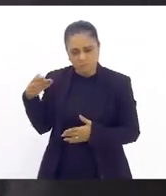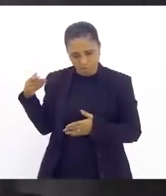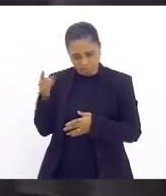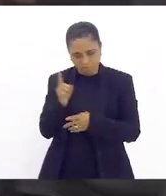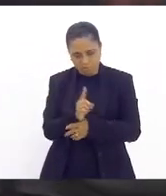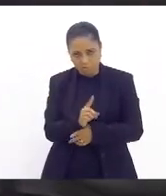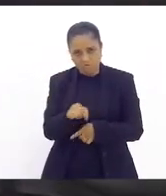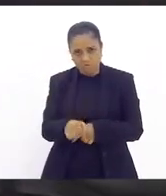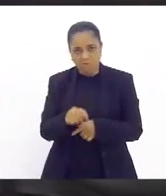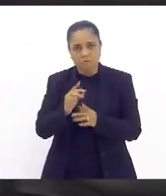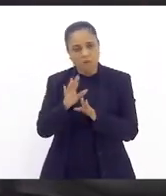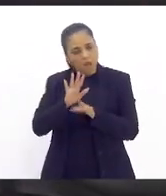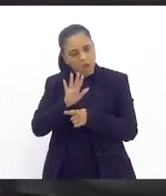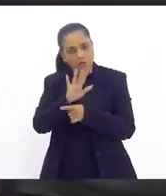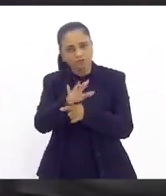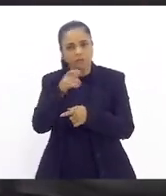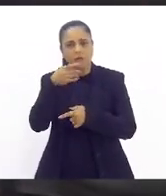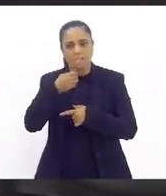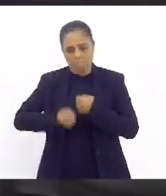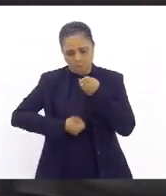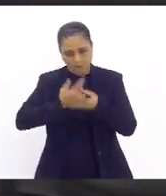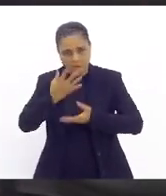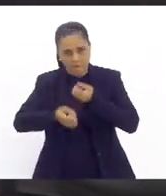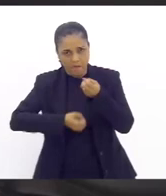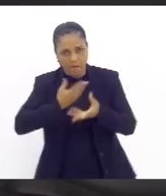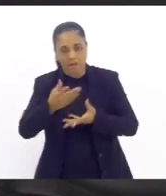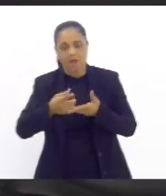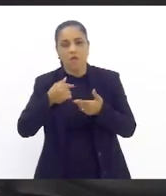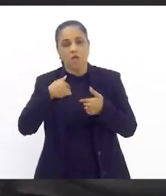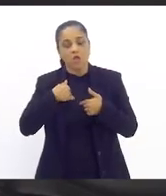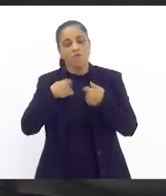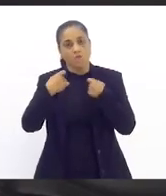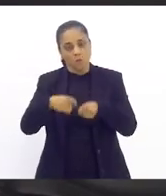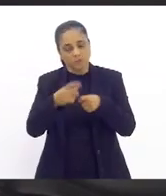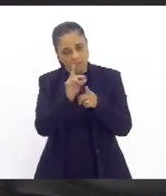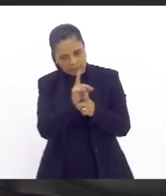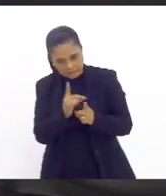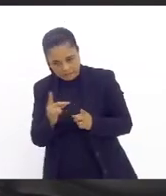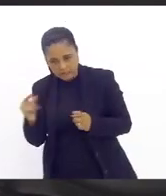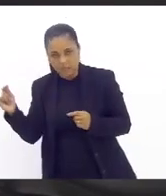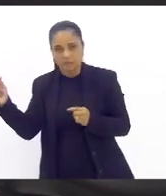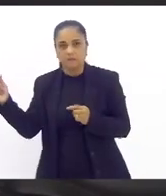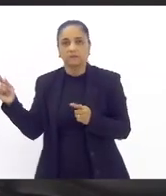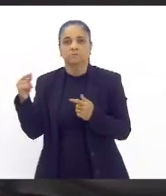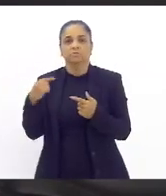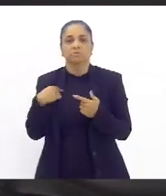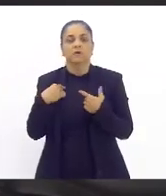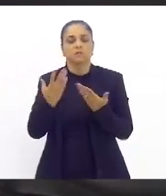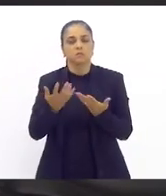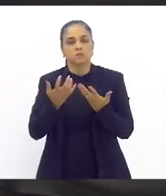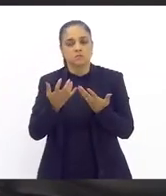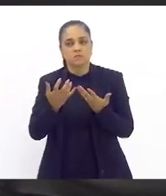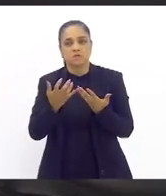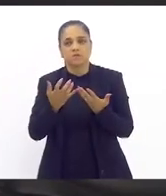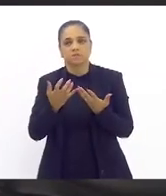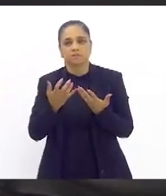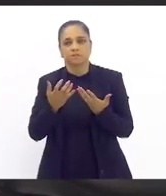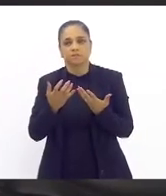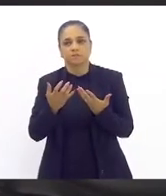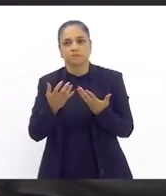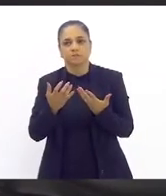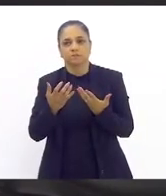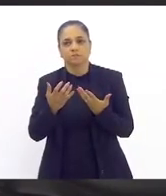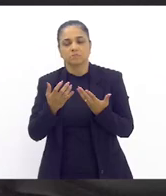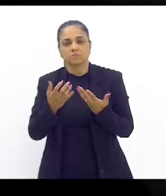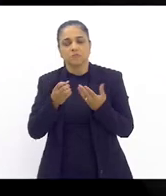contribuição eu vou precisar me ausentar mas queria deixar Deputado Andrezinho deixa